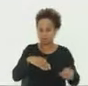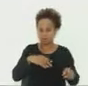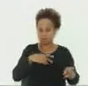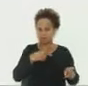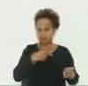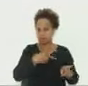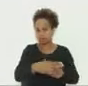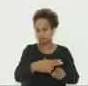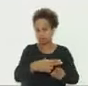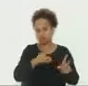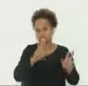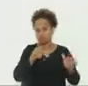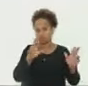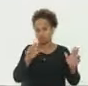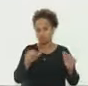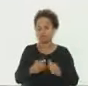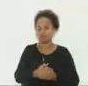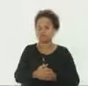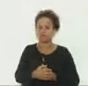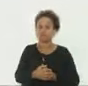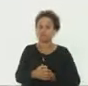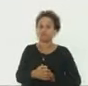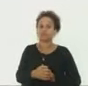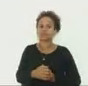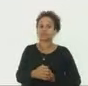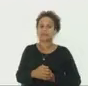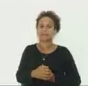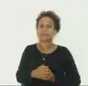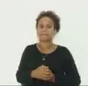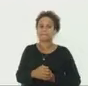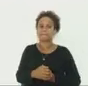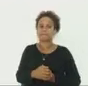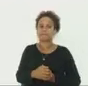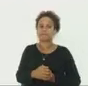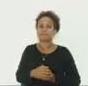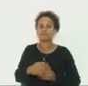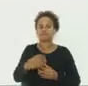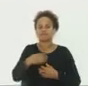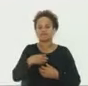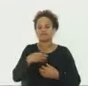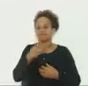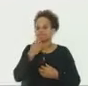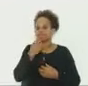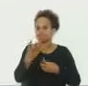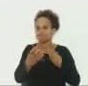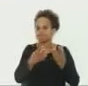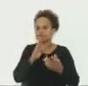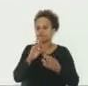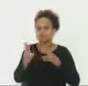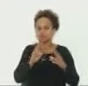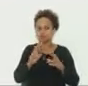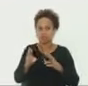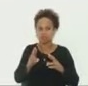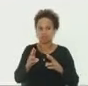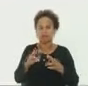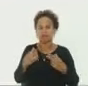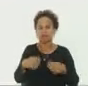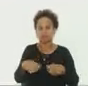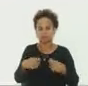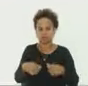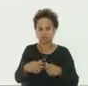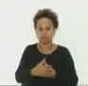um pouquinho disso que eu precisava responder e que eu senti durante a semana, eu queria fazer uma leitura, é uma